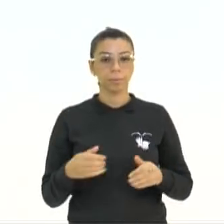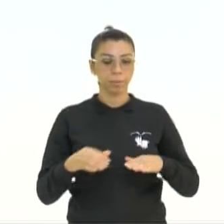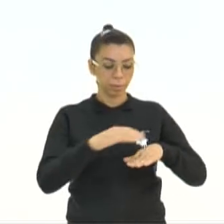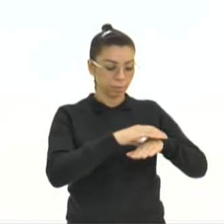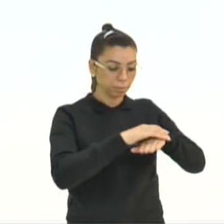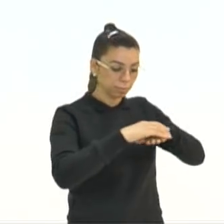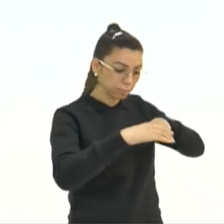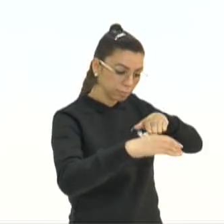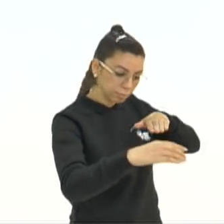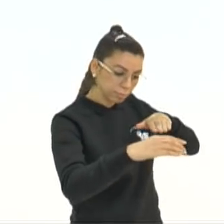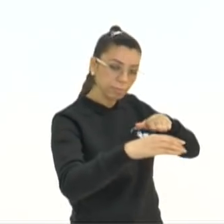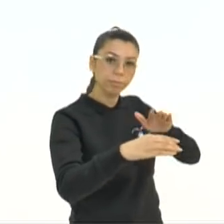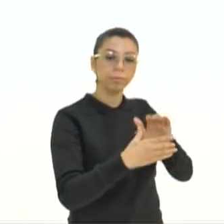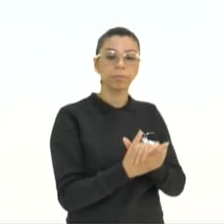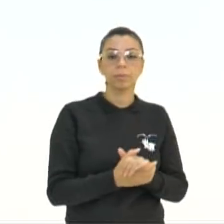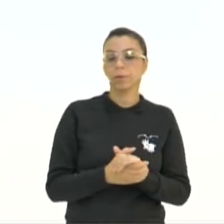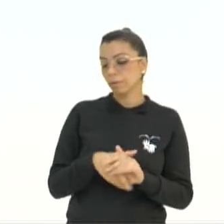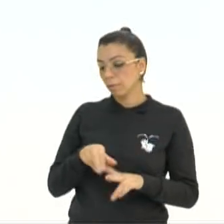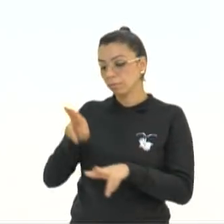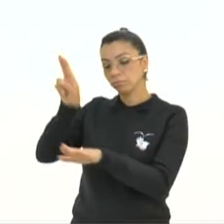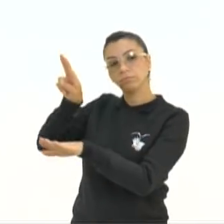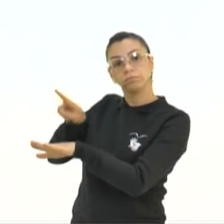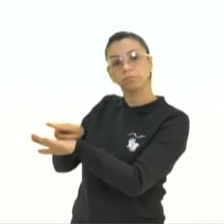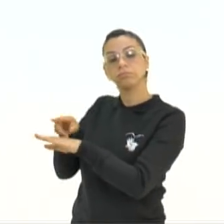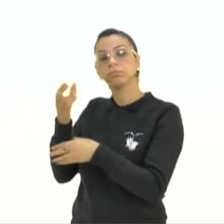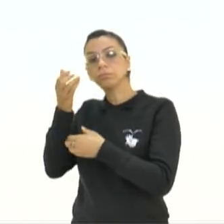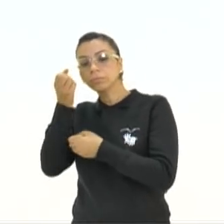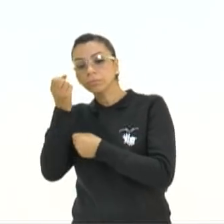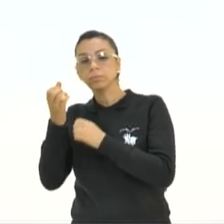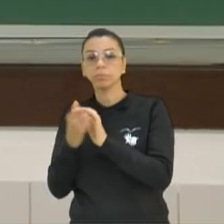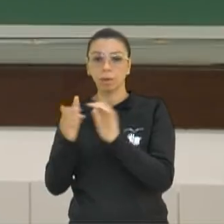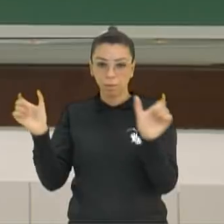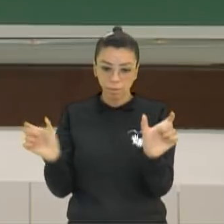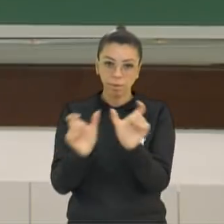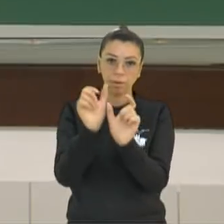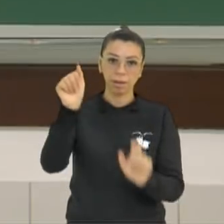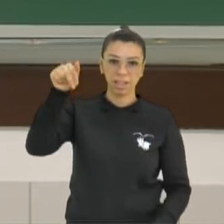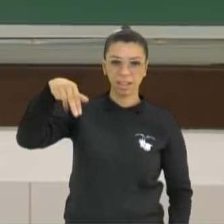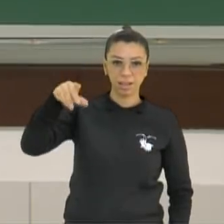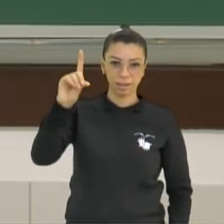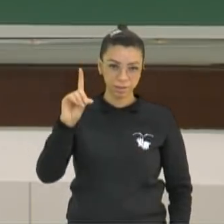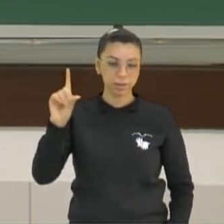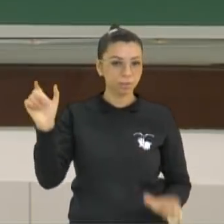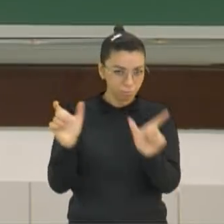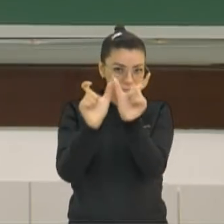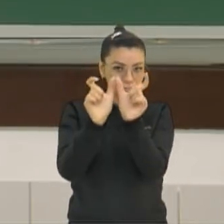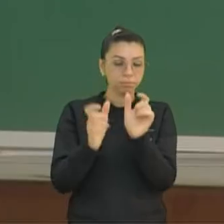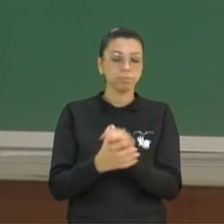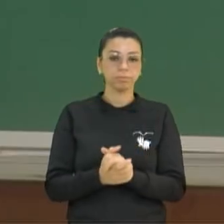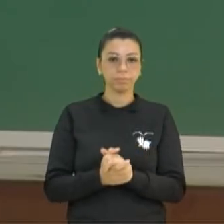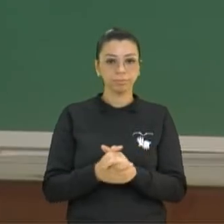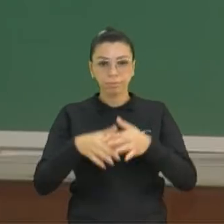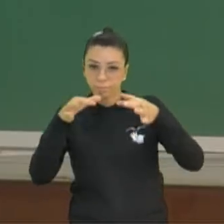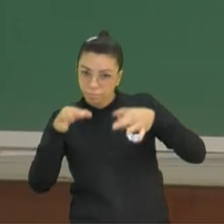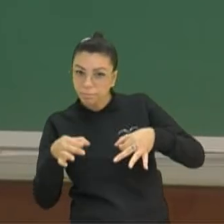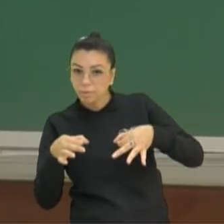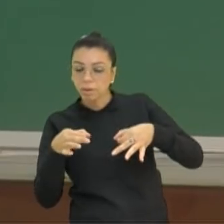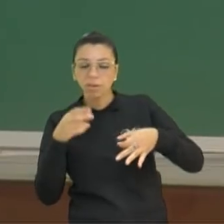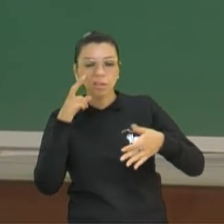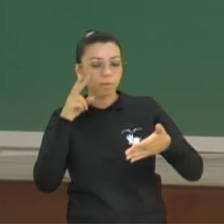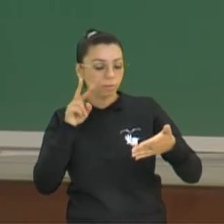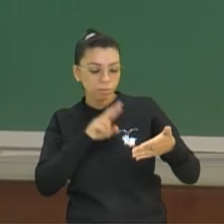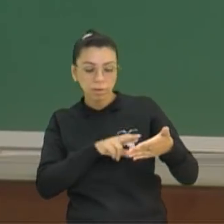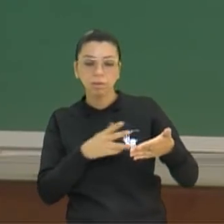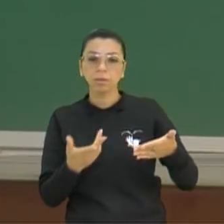o chinelinho e foi para a cama, certo? Fiz uma ligação, beleza? Tranquilinho? Acertou?